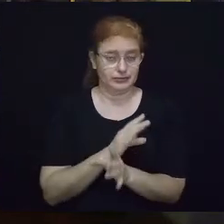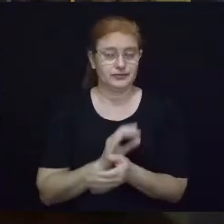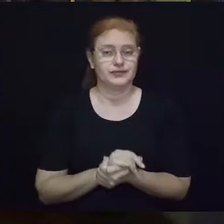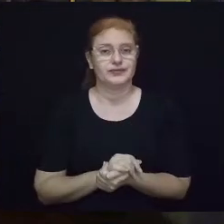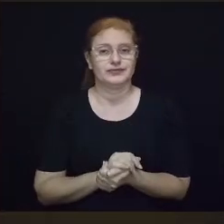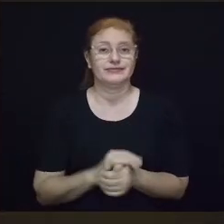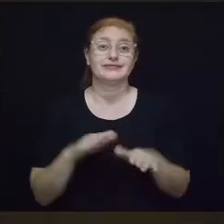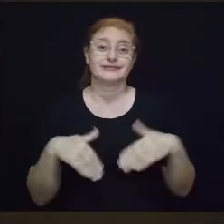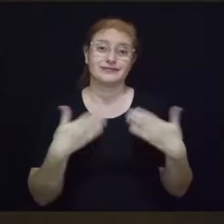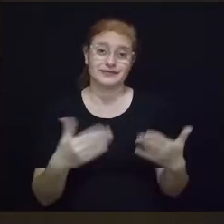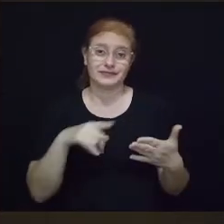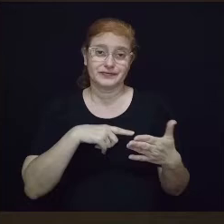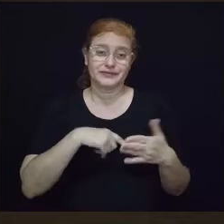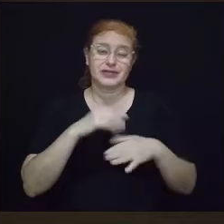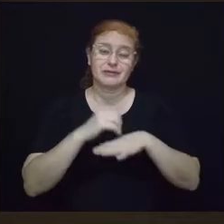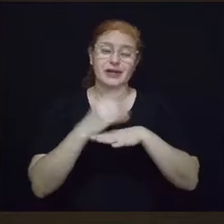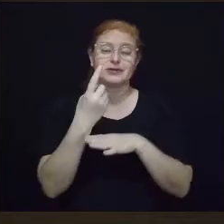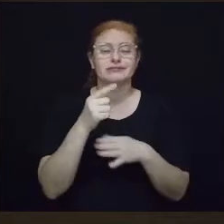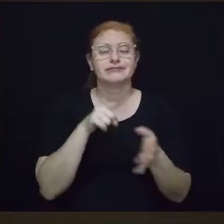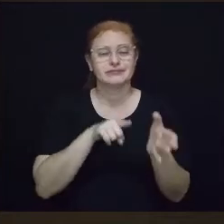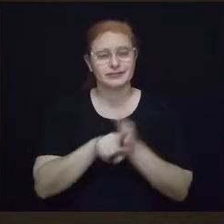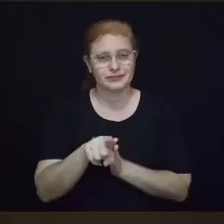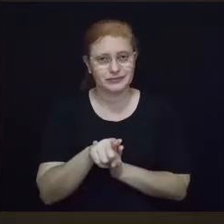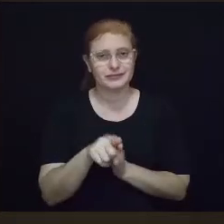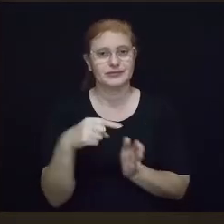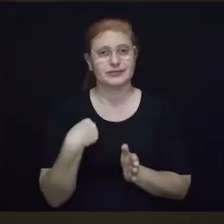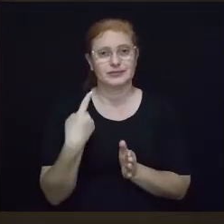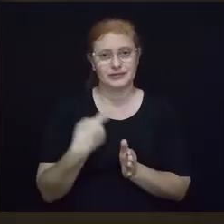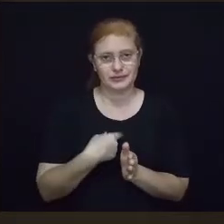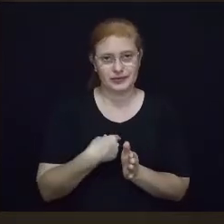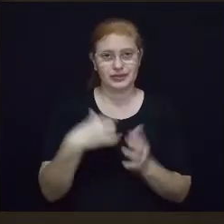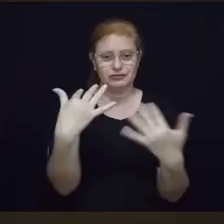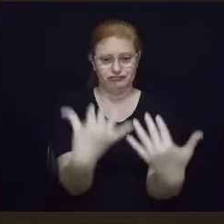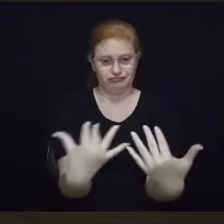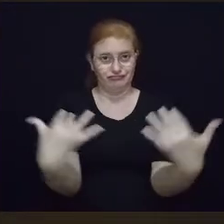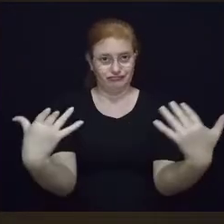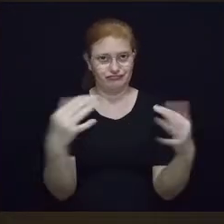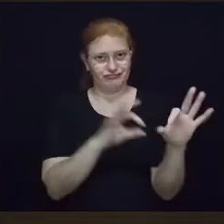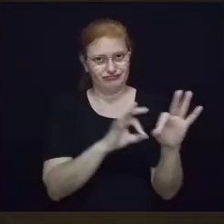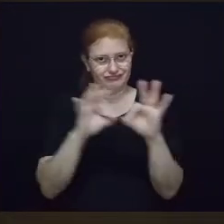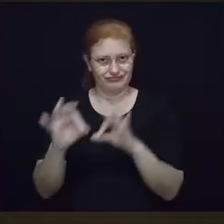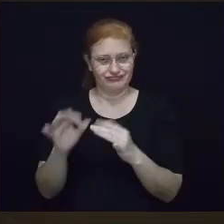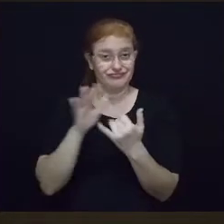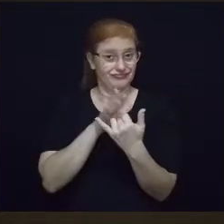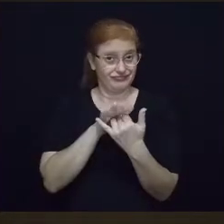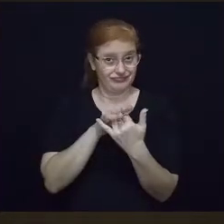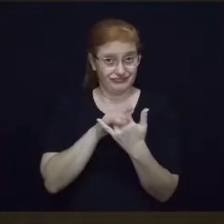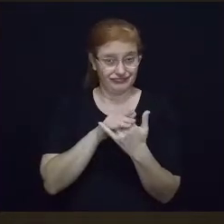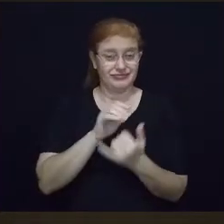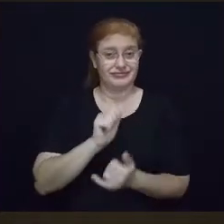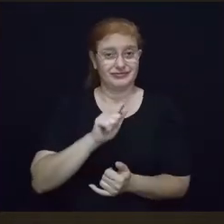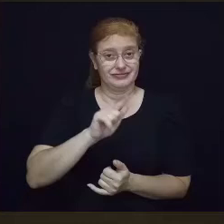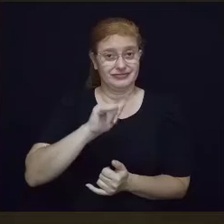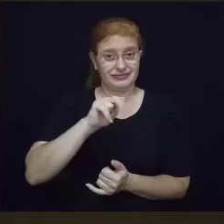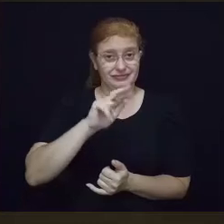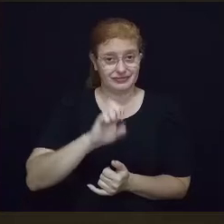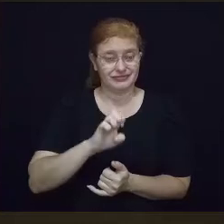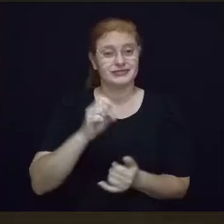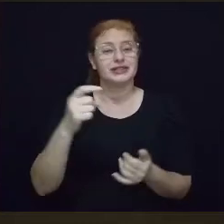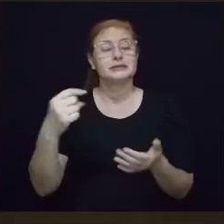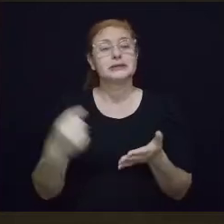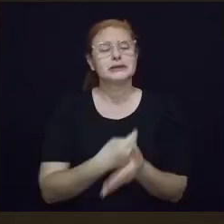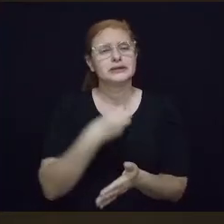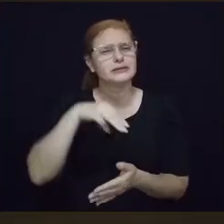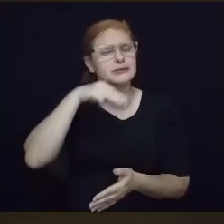Bom, vou trazer mais uma pergunta aqui do nosso público que acompanha pelo YouTube. A Aline Barbosa, ela